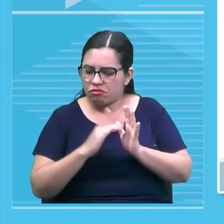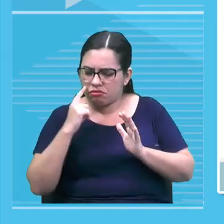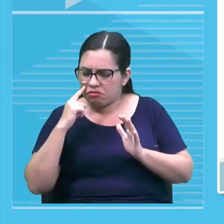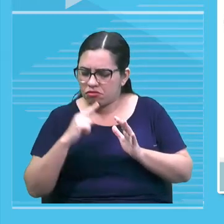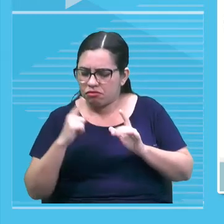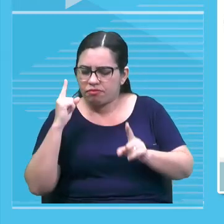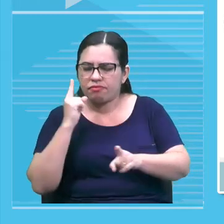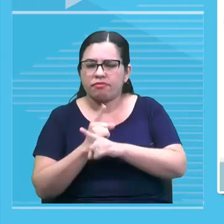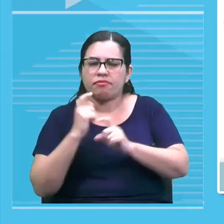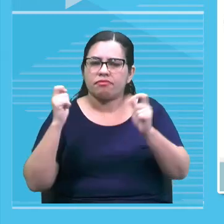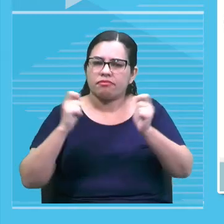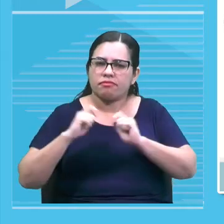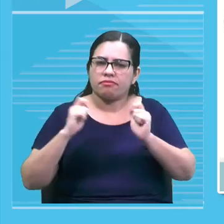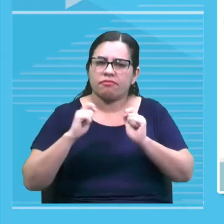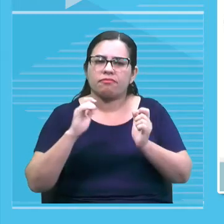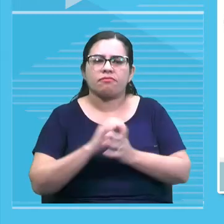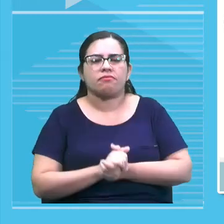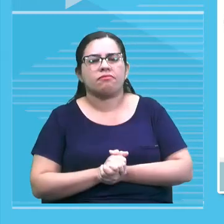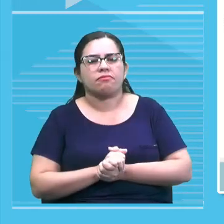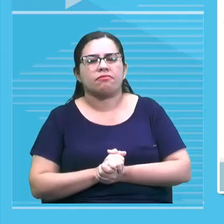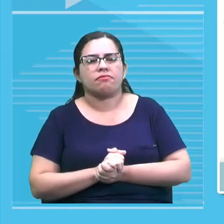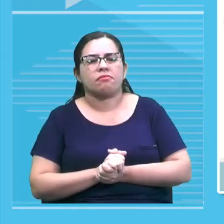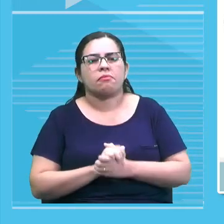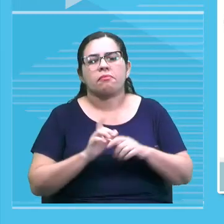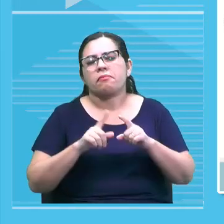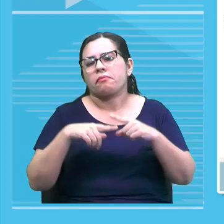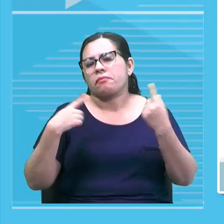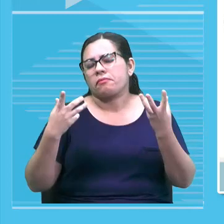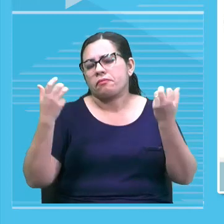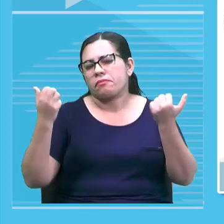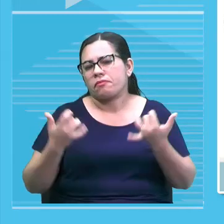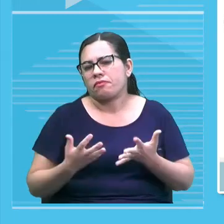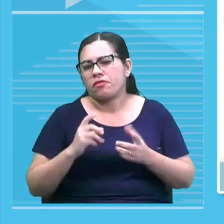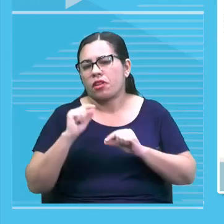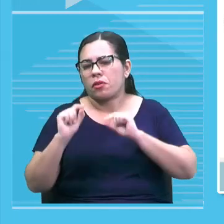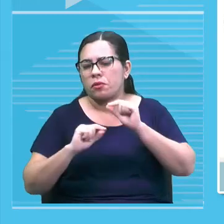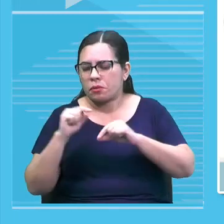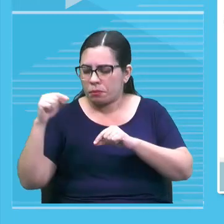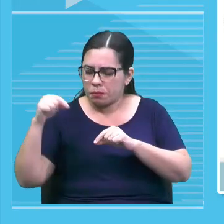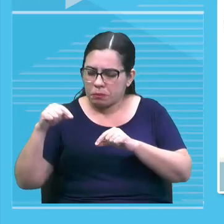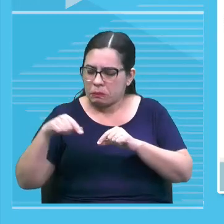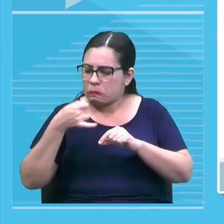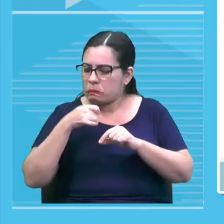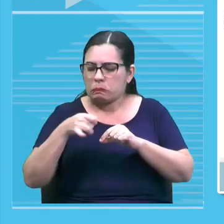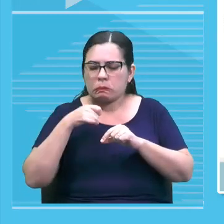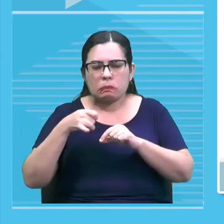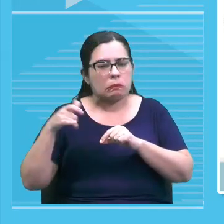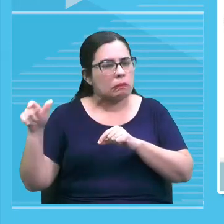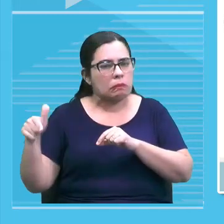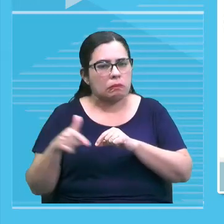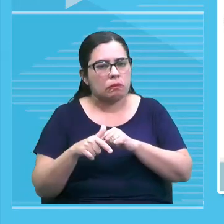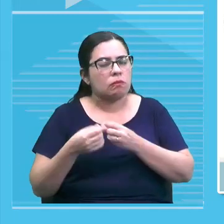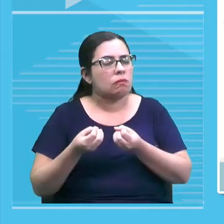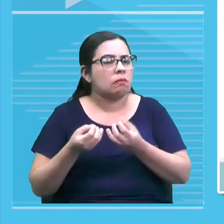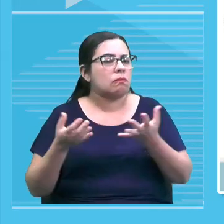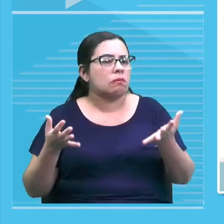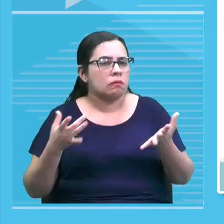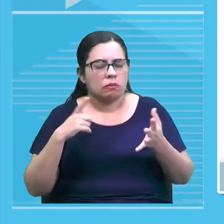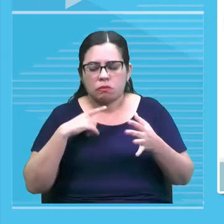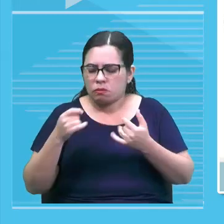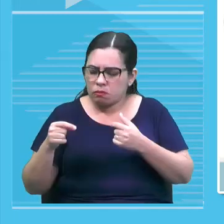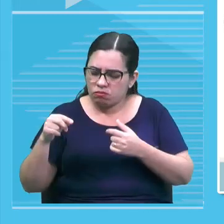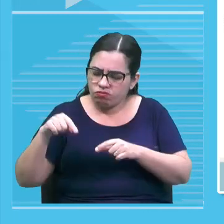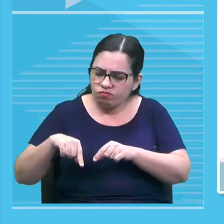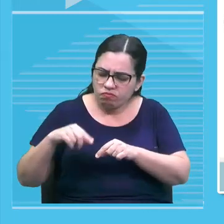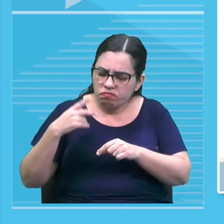não é isso que sem eletricidade esse